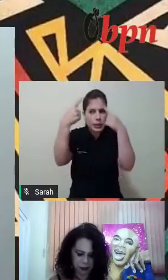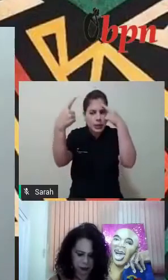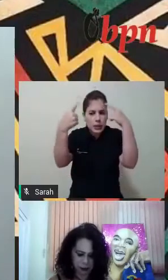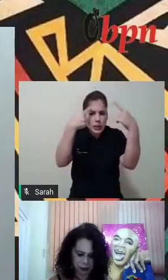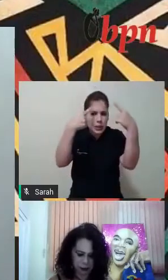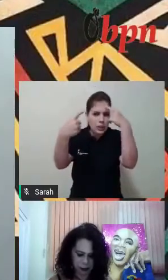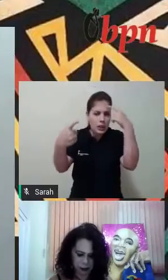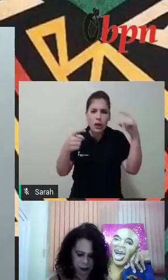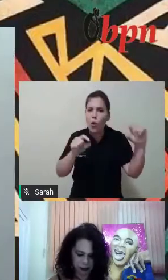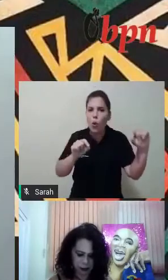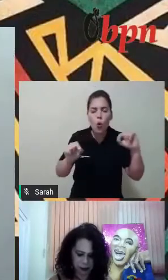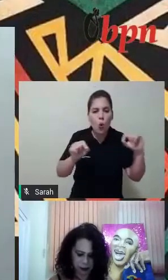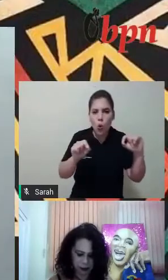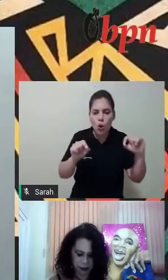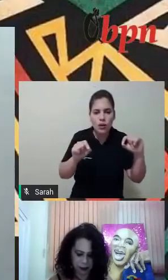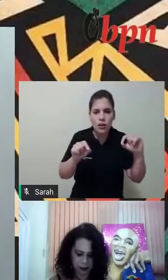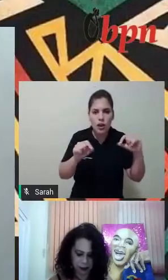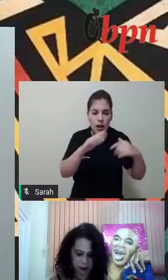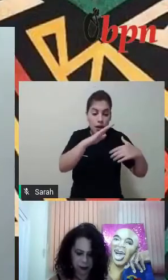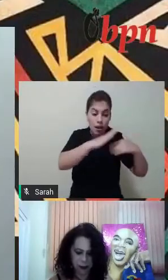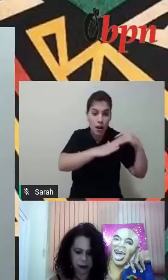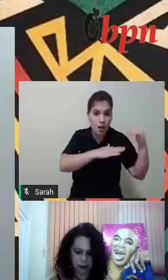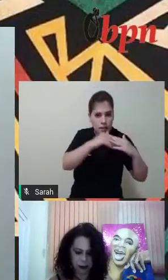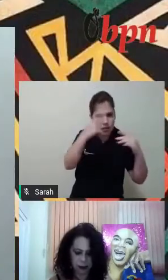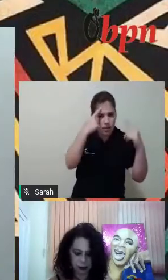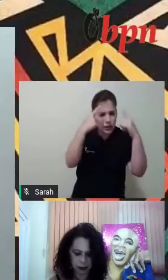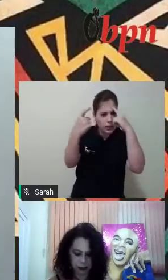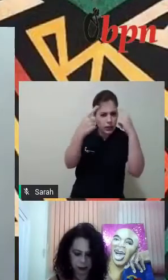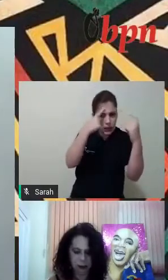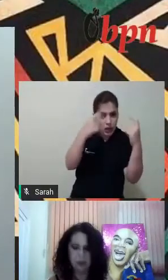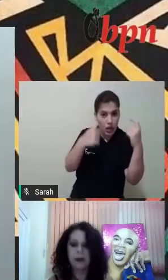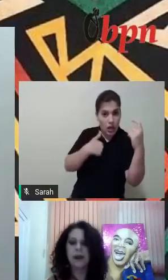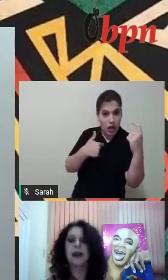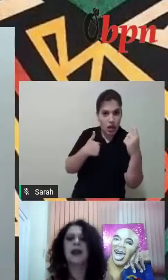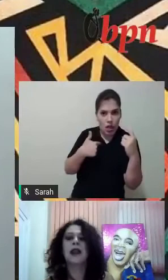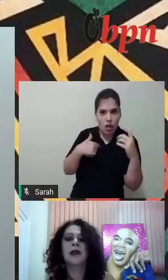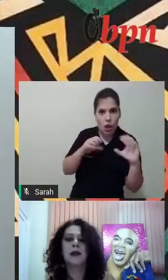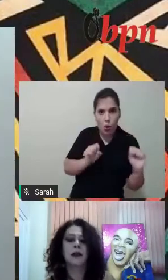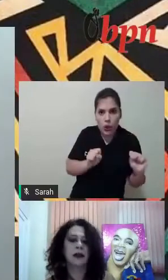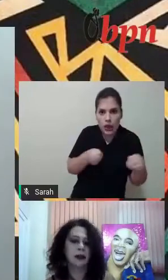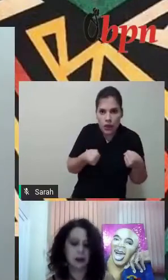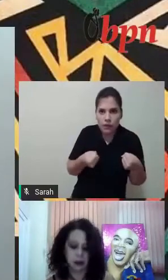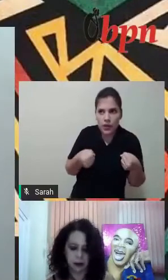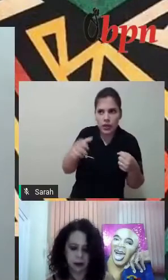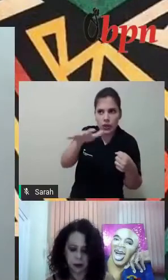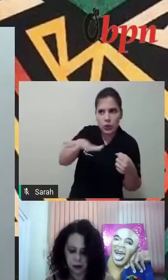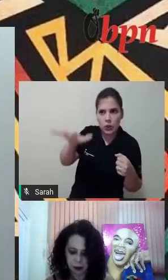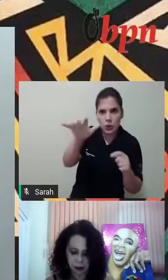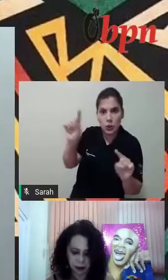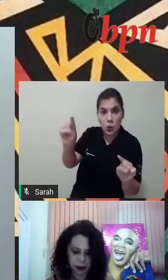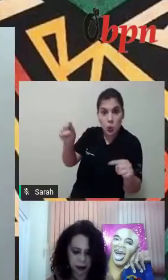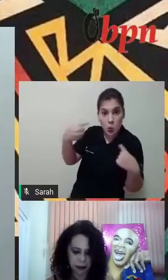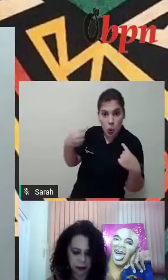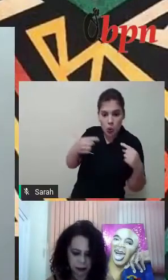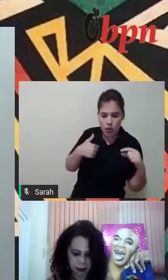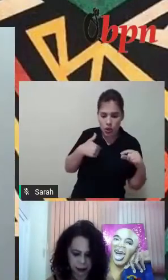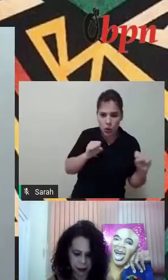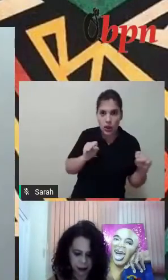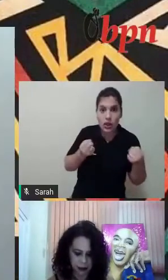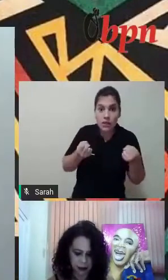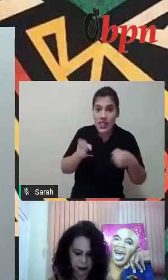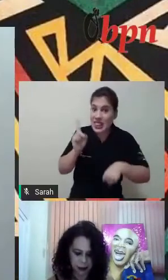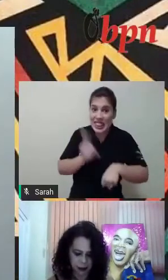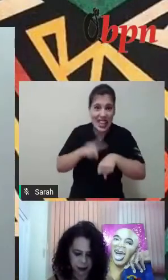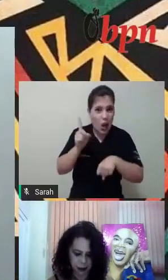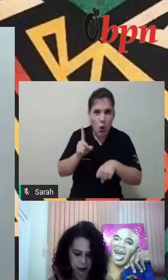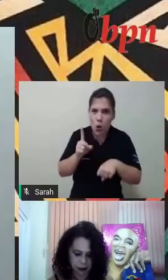que eu vou armar o meu ataque ou eu vou armar a minha defesa na hora da luta. A tática se